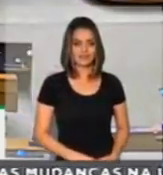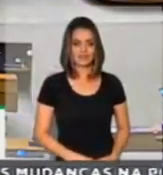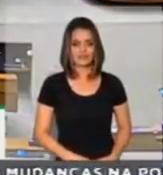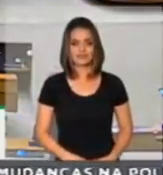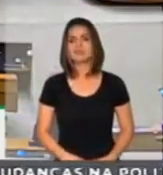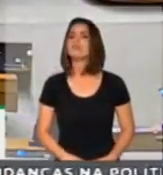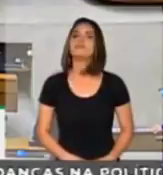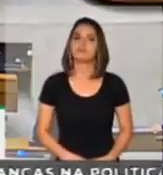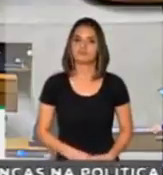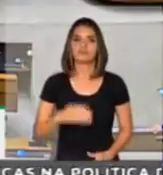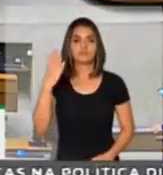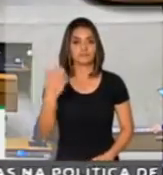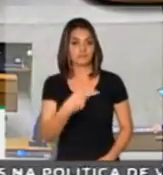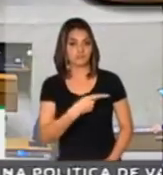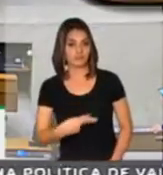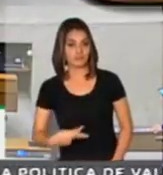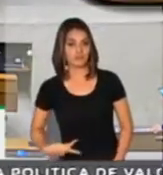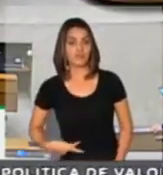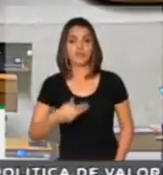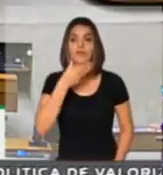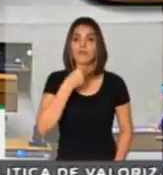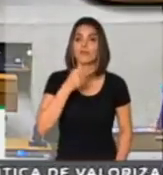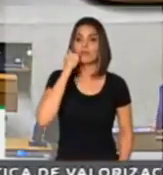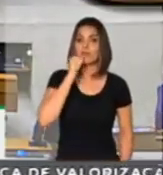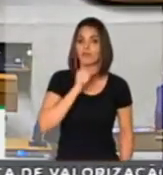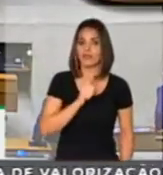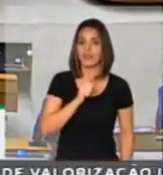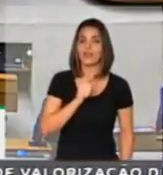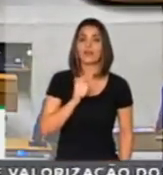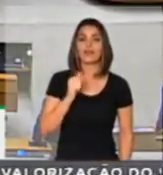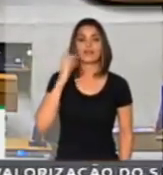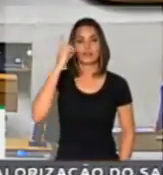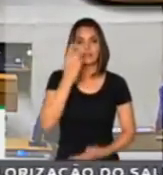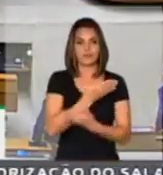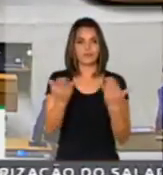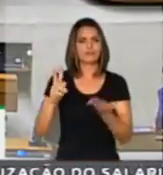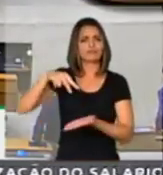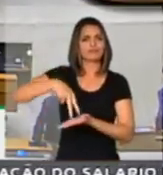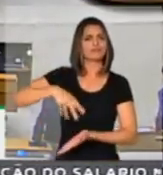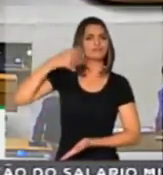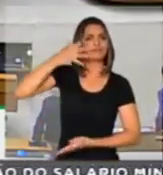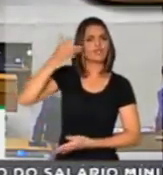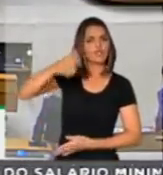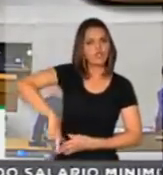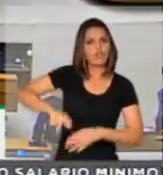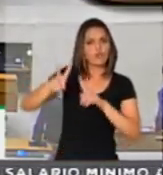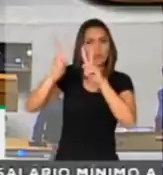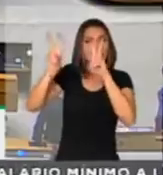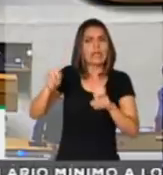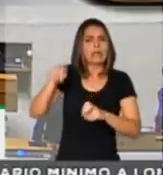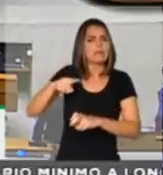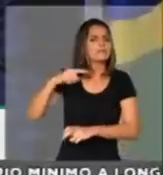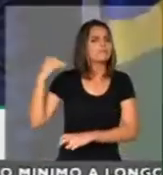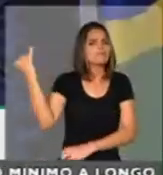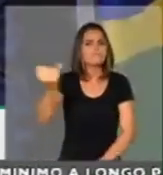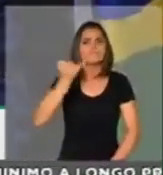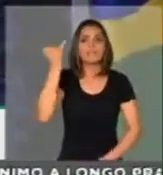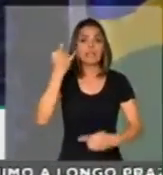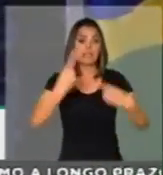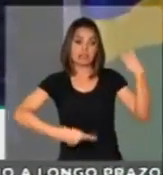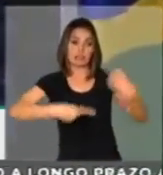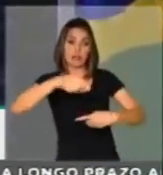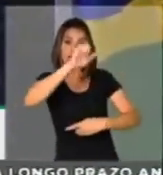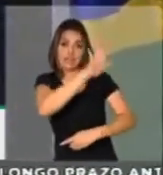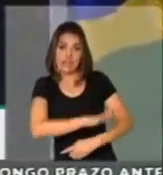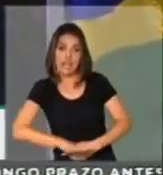Senhor presidente, senhores parlamentares, queria evidentemente mais uma vez subir essa tribuna para falar sobre o tema que é de maior relevância para o debate nacional